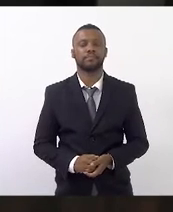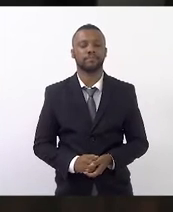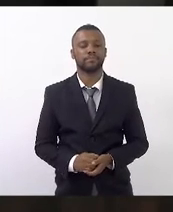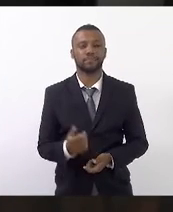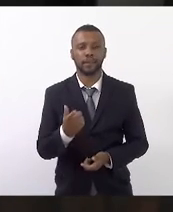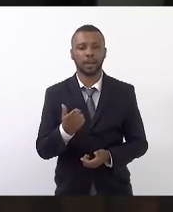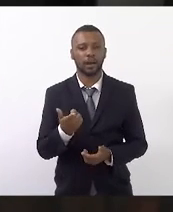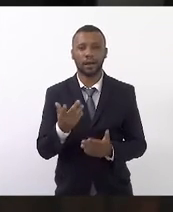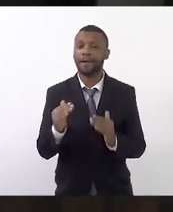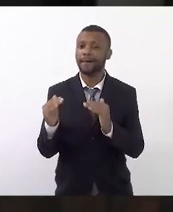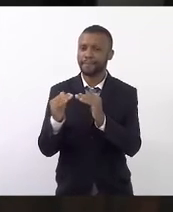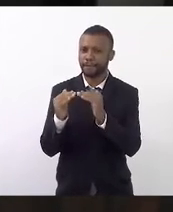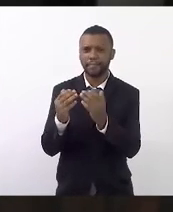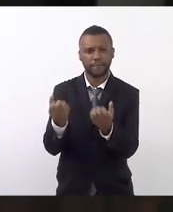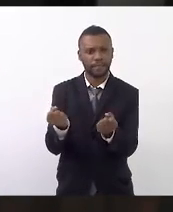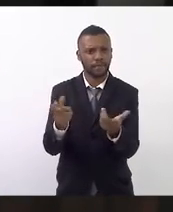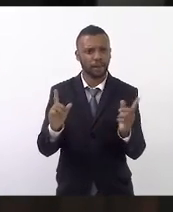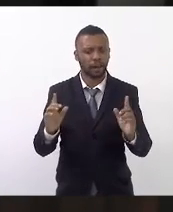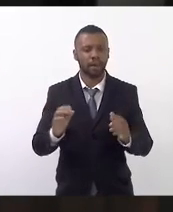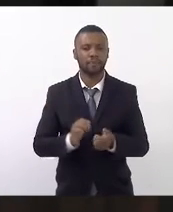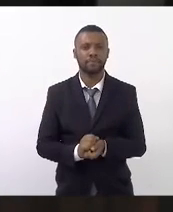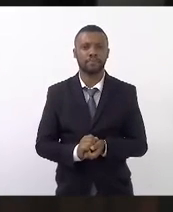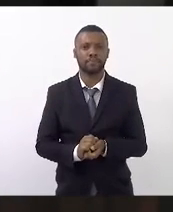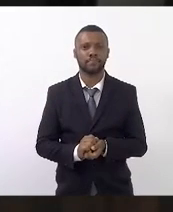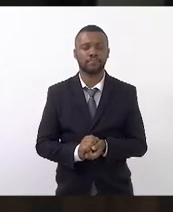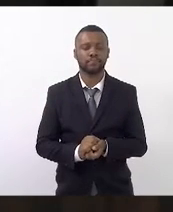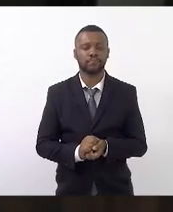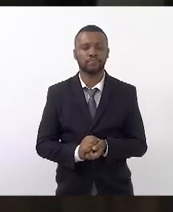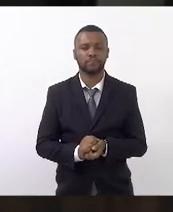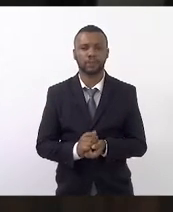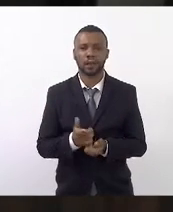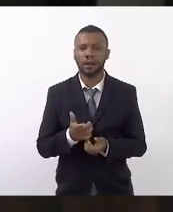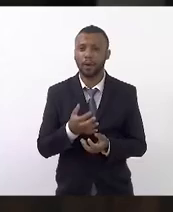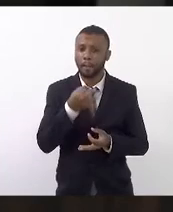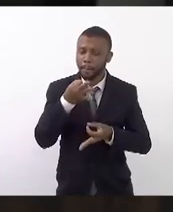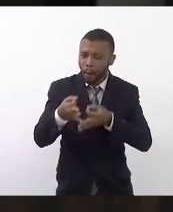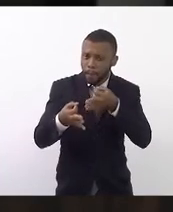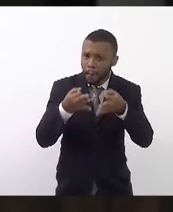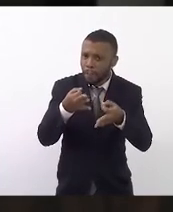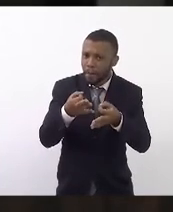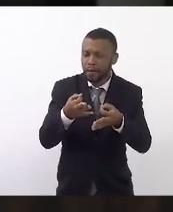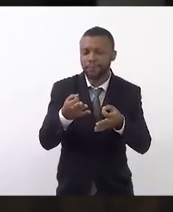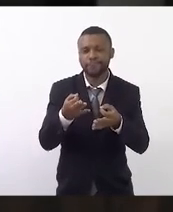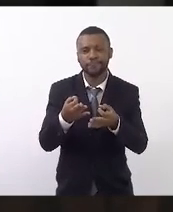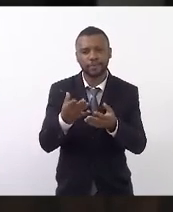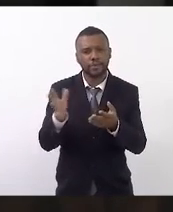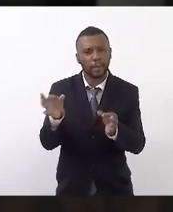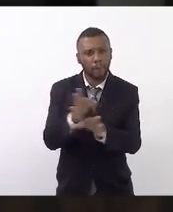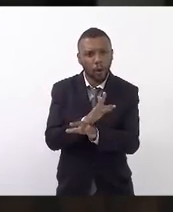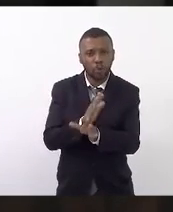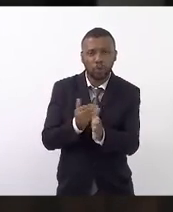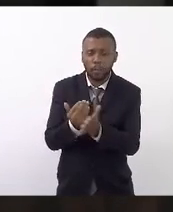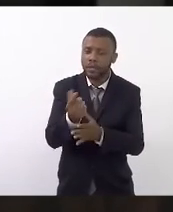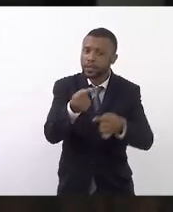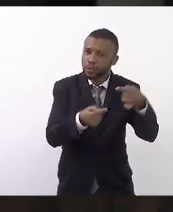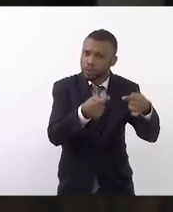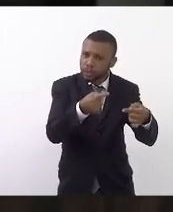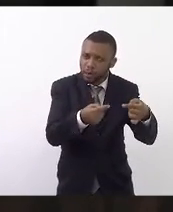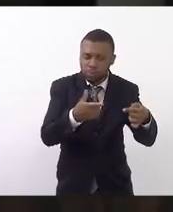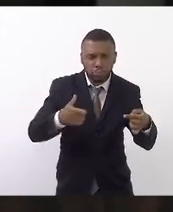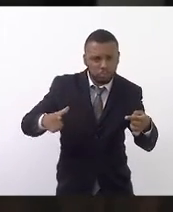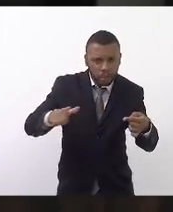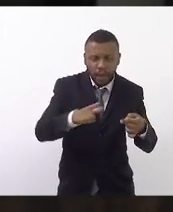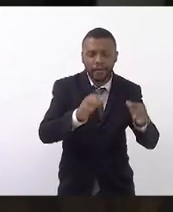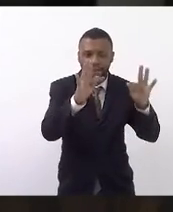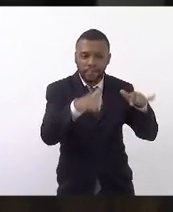Favorável. Com os pareceres favorável, emitidos em discussão. Não havendo quem queira discutir,